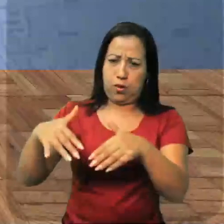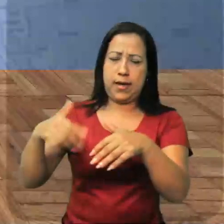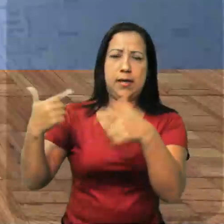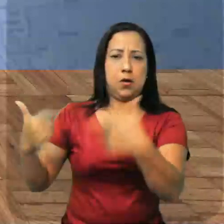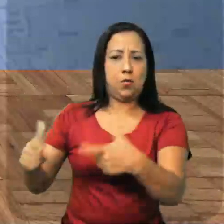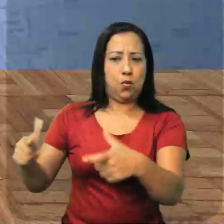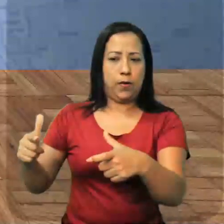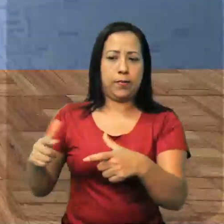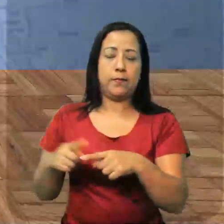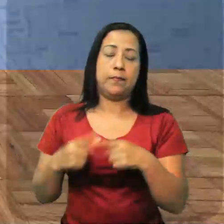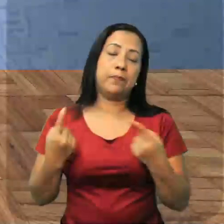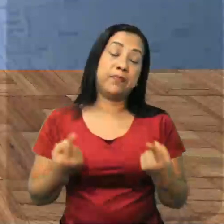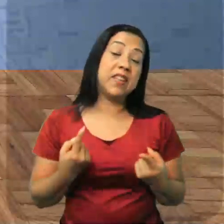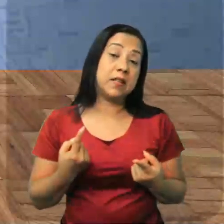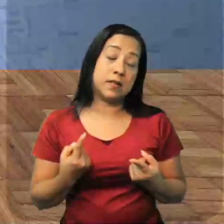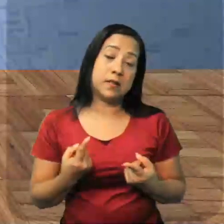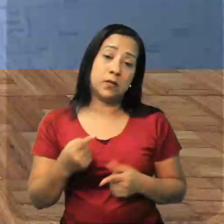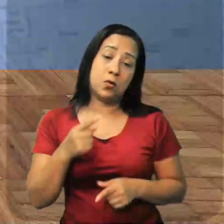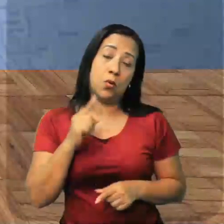coisa é certa, tá?